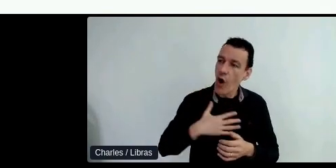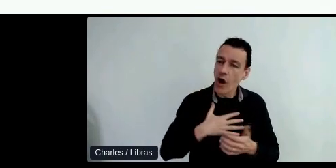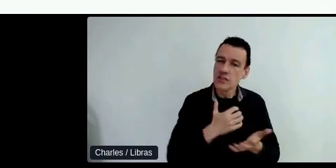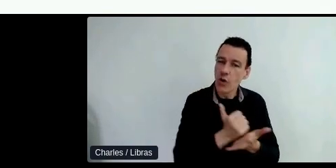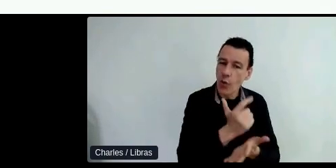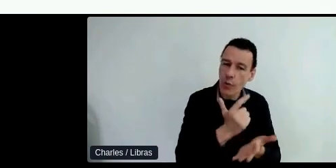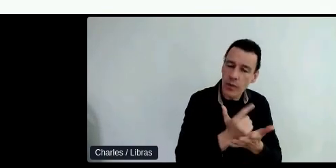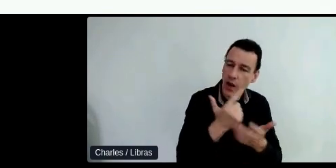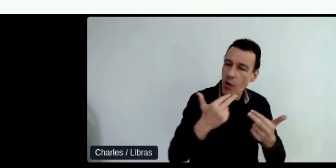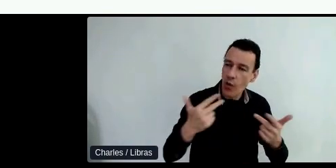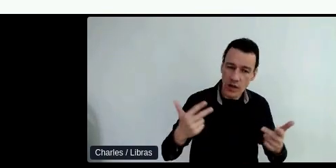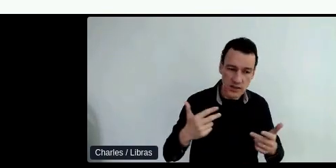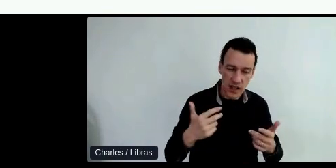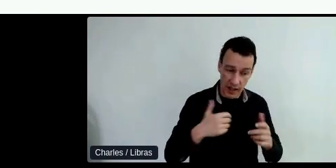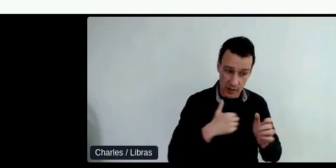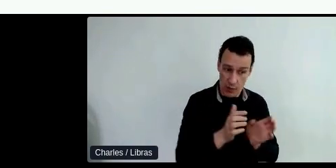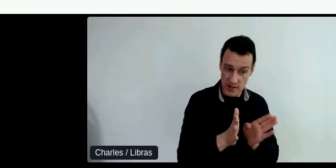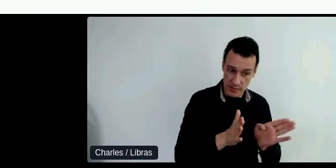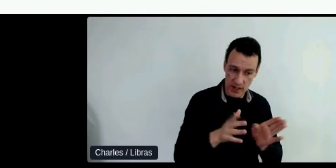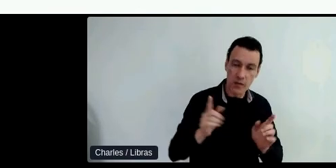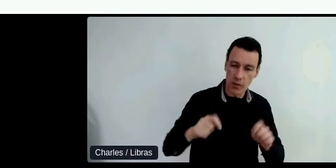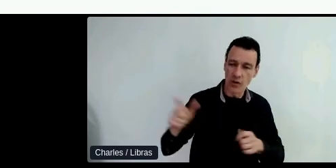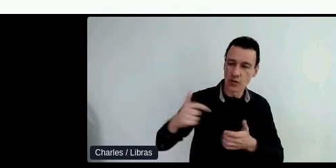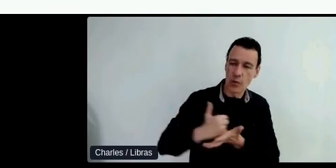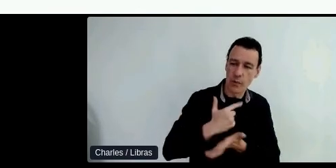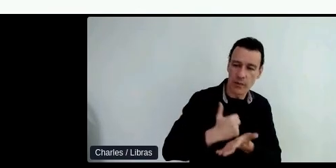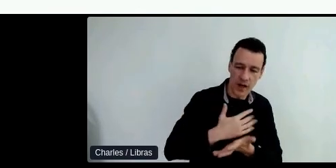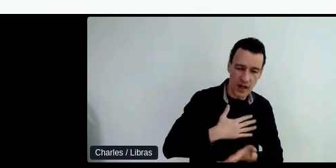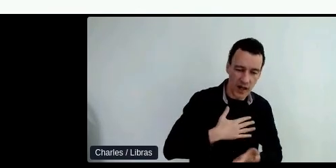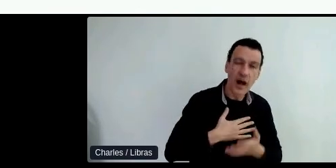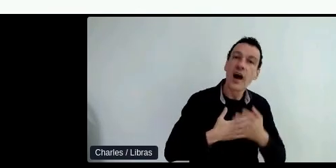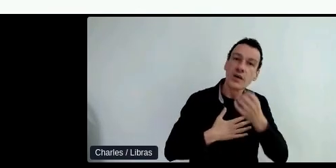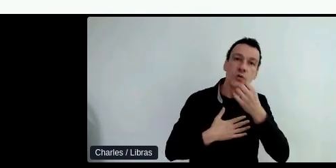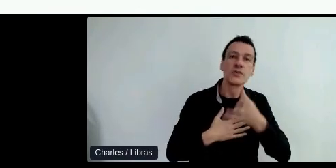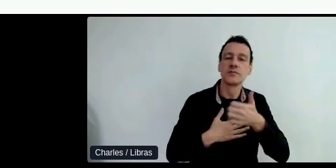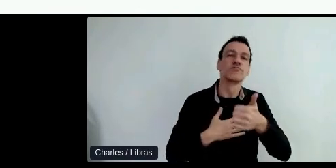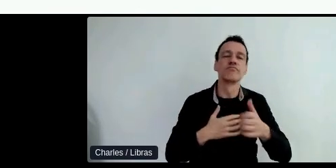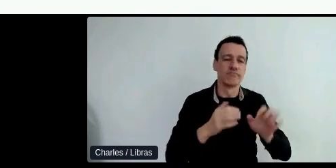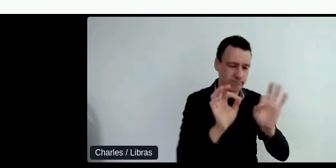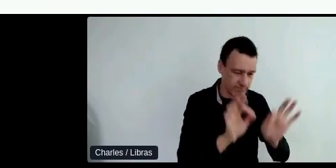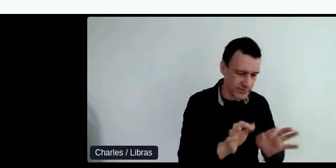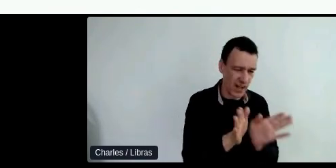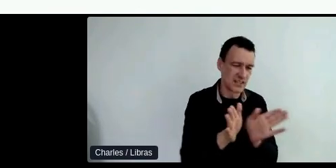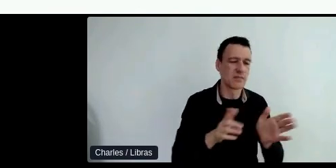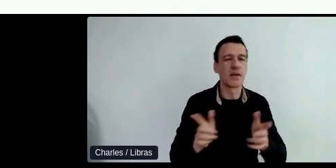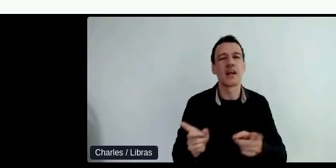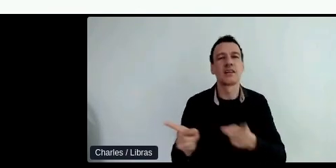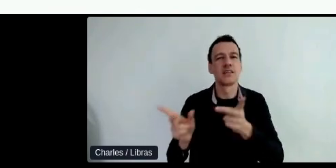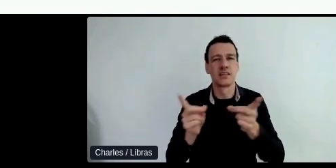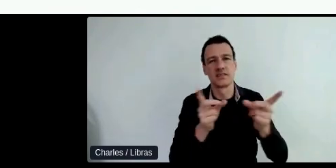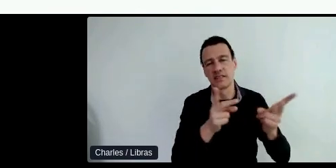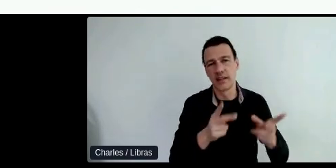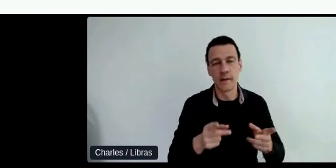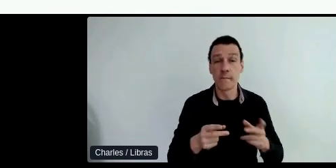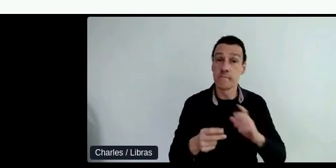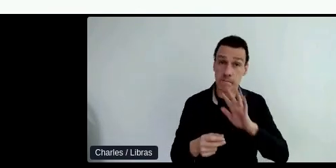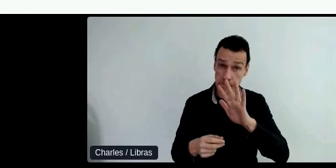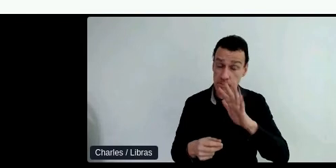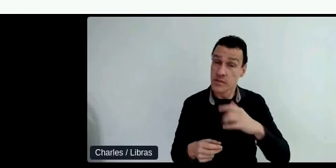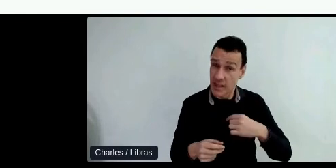acessibilidade. Então, passa a virar falo que quanto mais a gente conseguir espalhar esse vírus